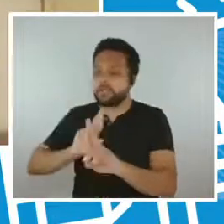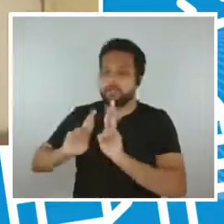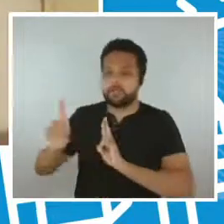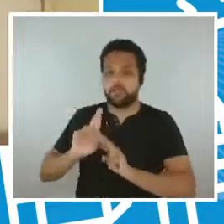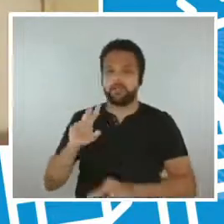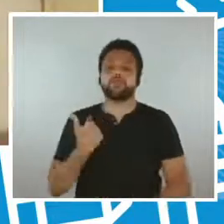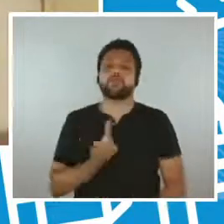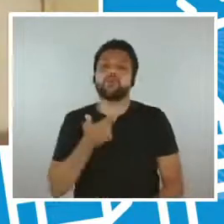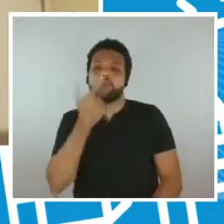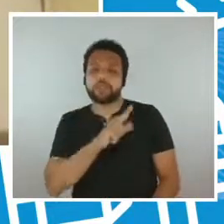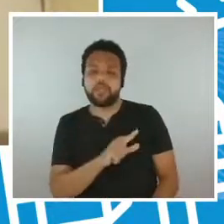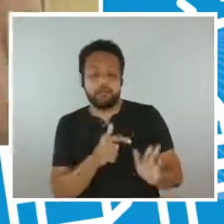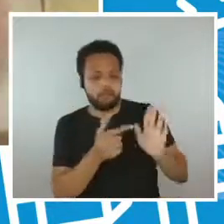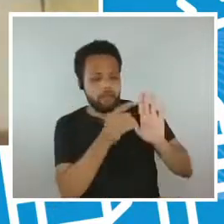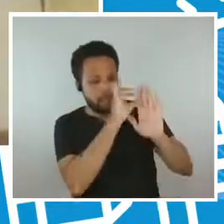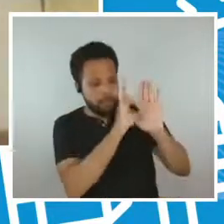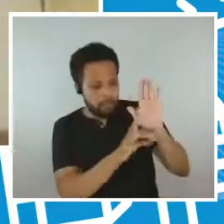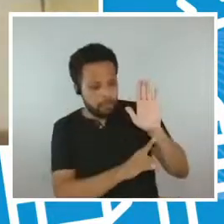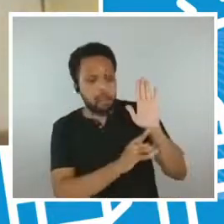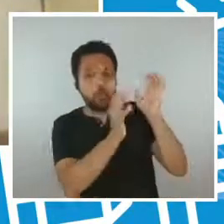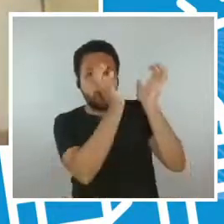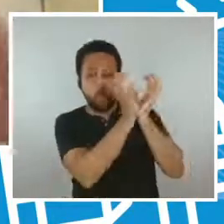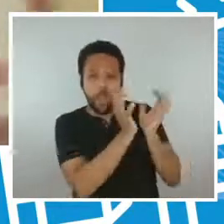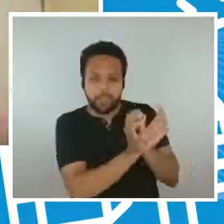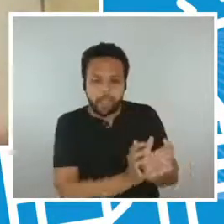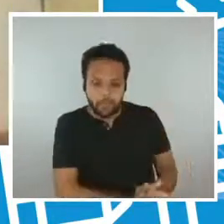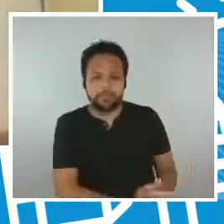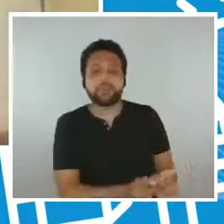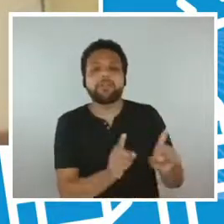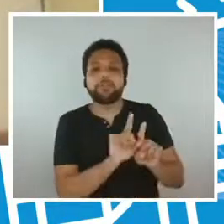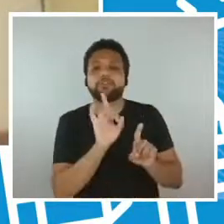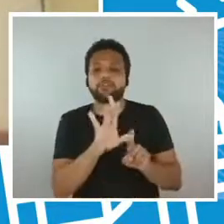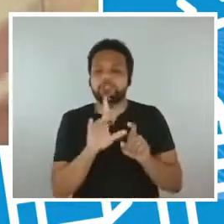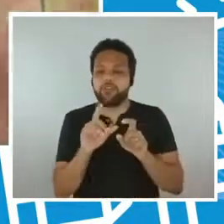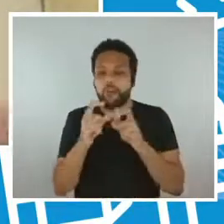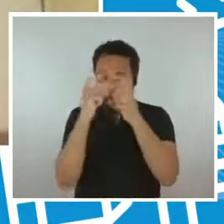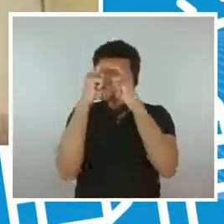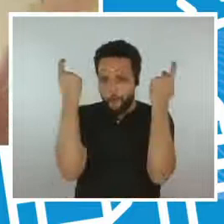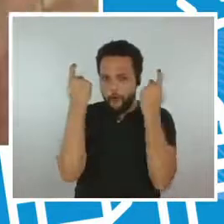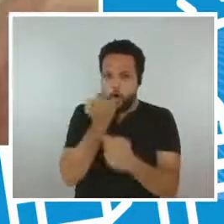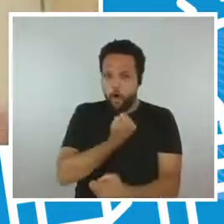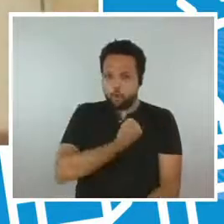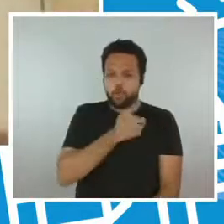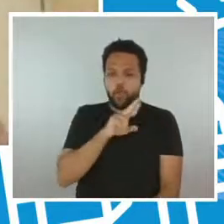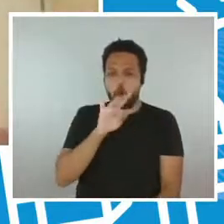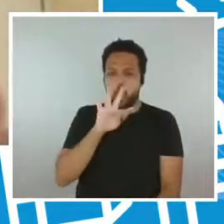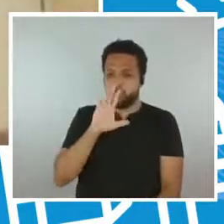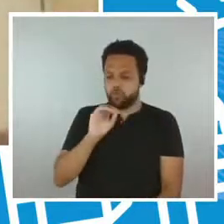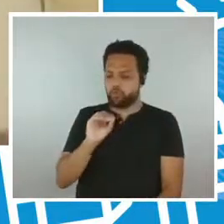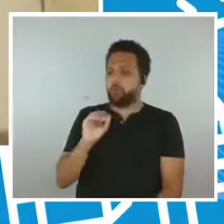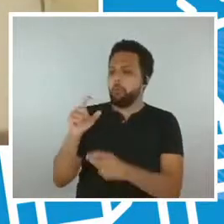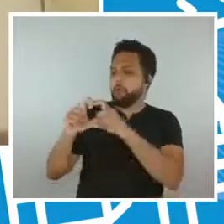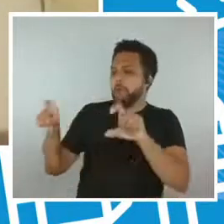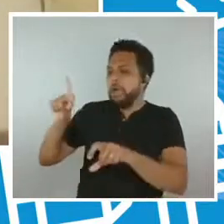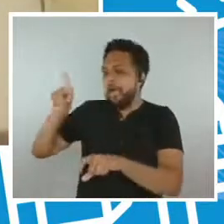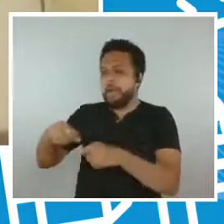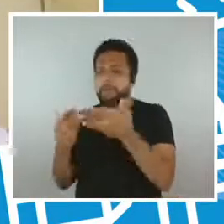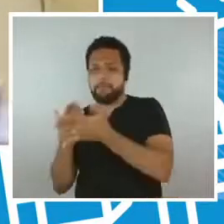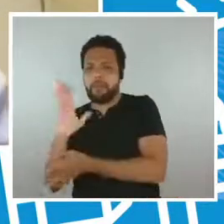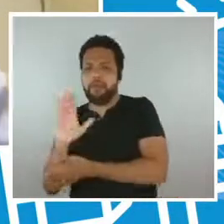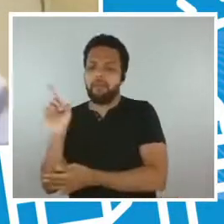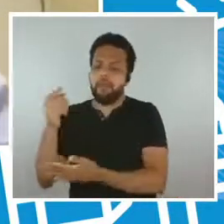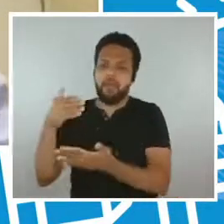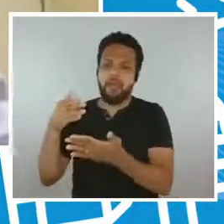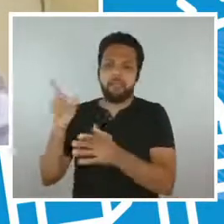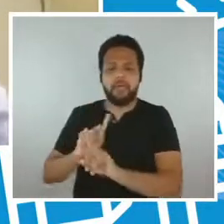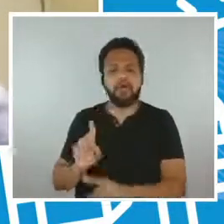dar rótulos ao aluno que vão além de um rótulo numérico, um rótulo qualitativo. Eu digo, olha, esse grupo tem premência em que essas